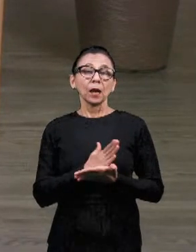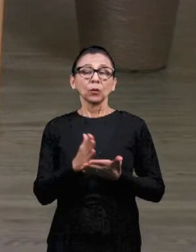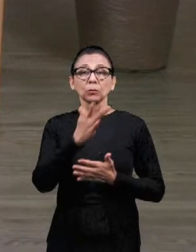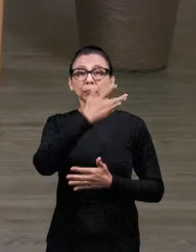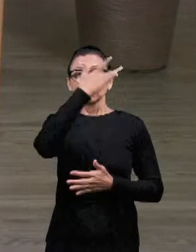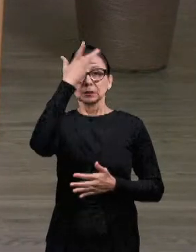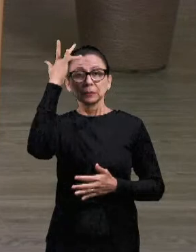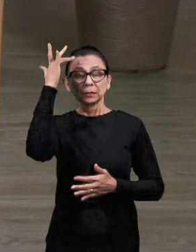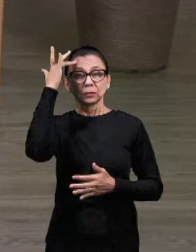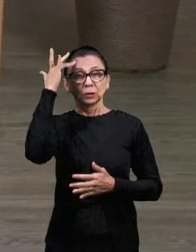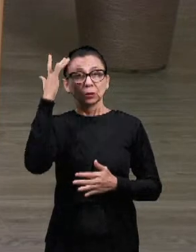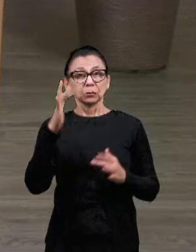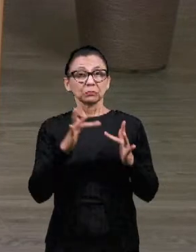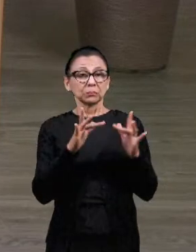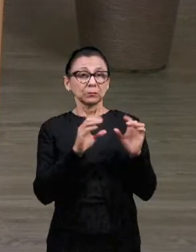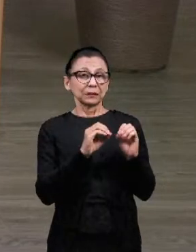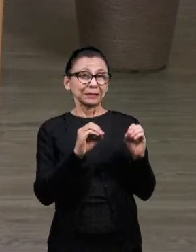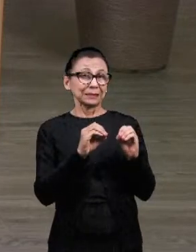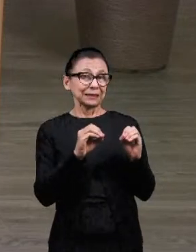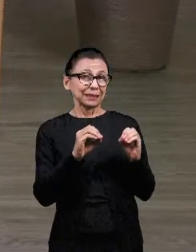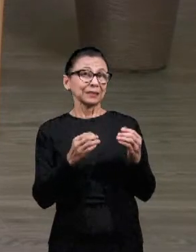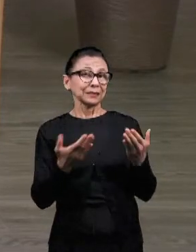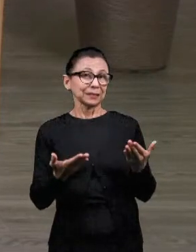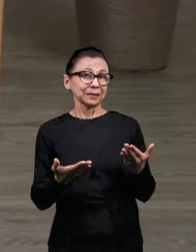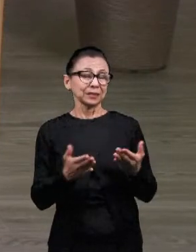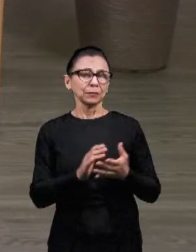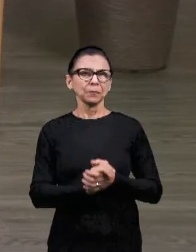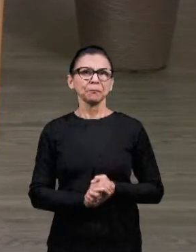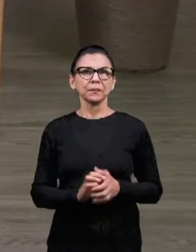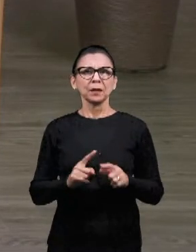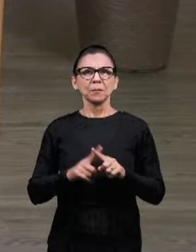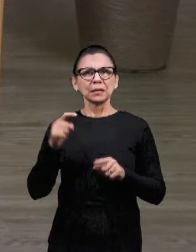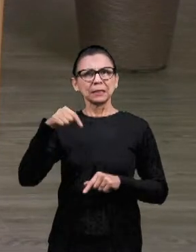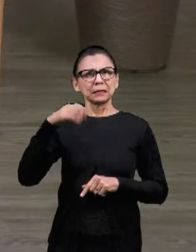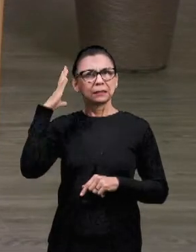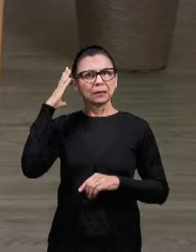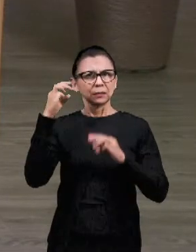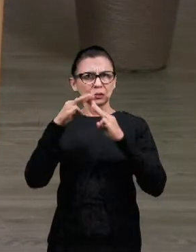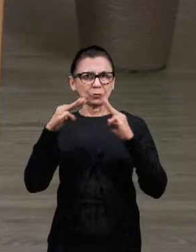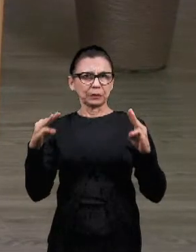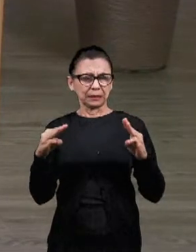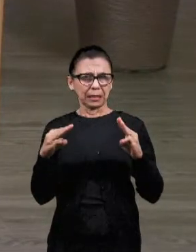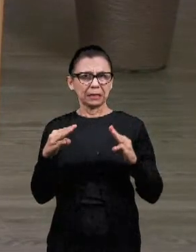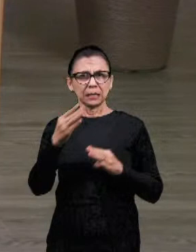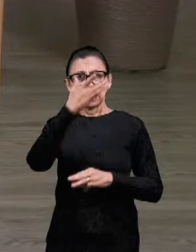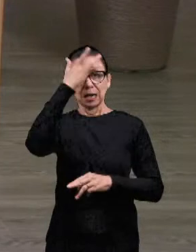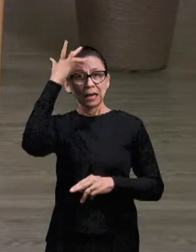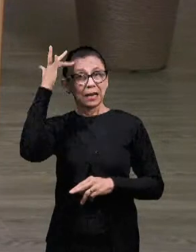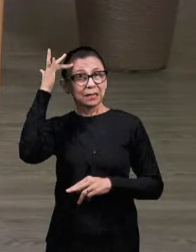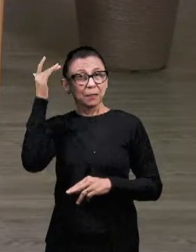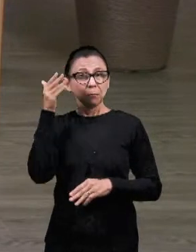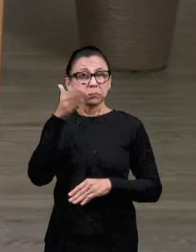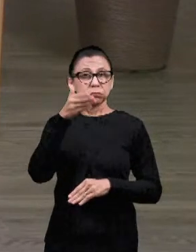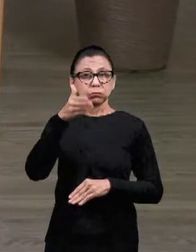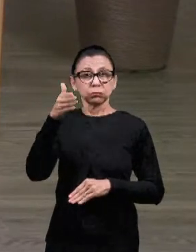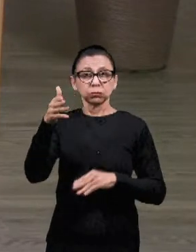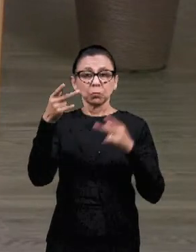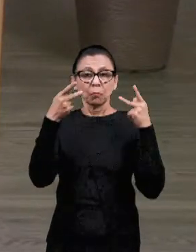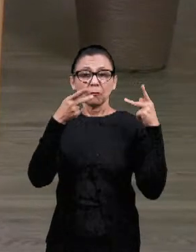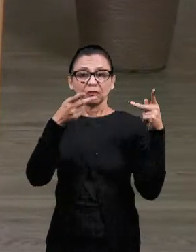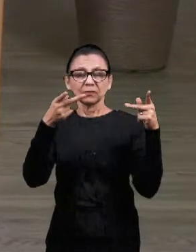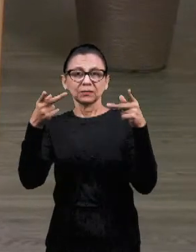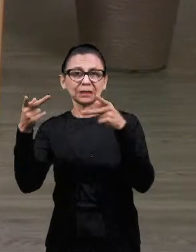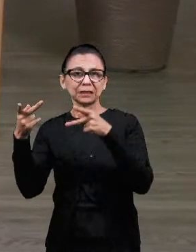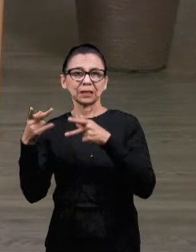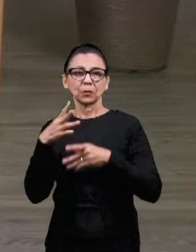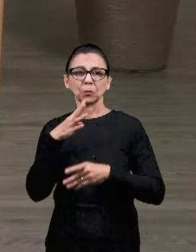uma atividade que sempre foi muito comum aqui na Rádio Manaim, que é a visita. Né? Nós sempre recebemos muitos visitantes e tudo mais.